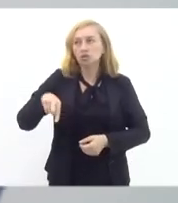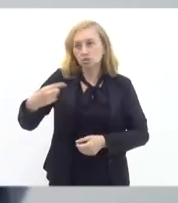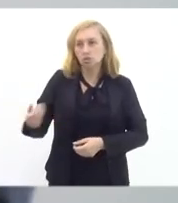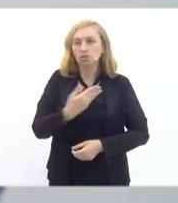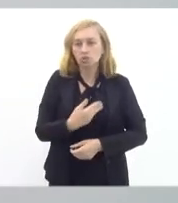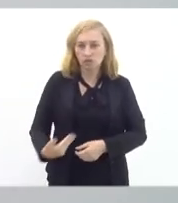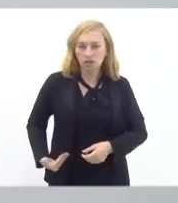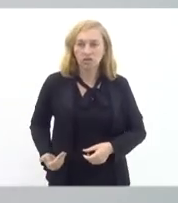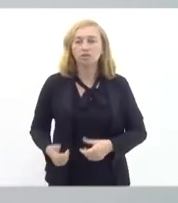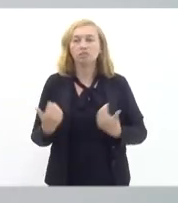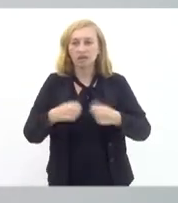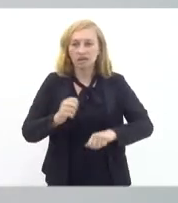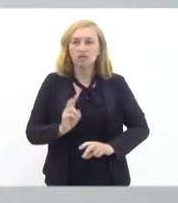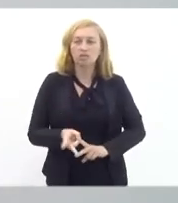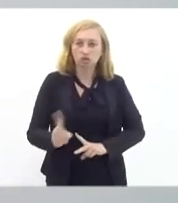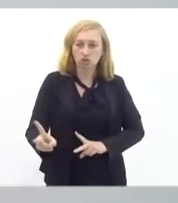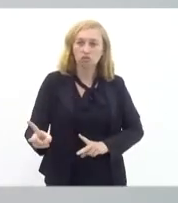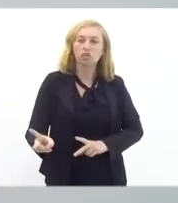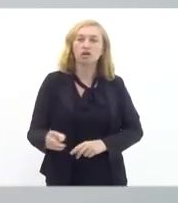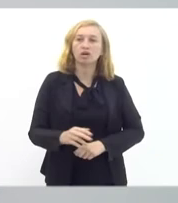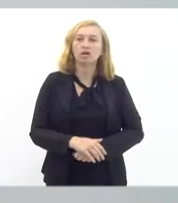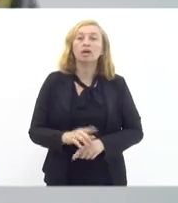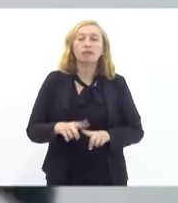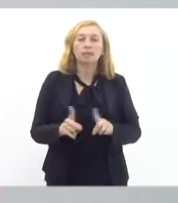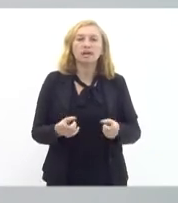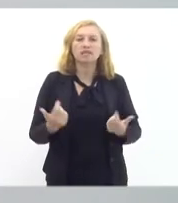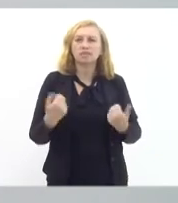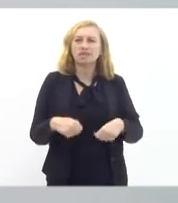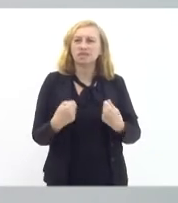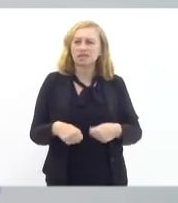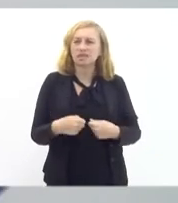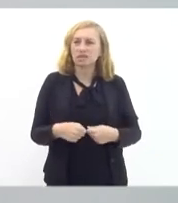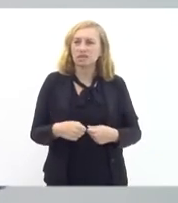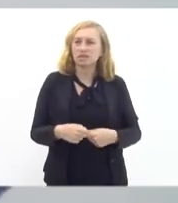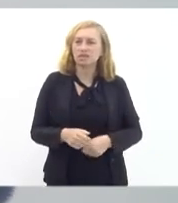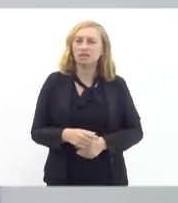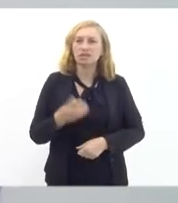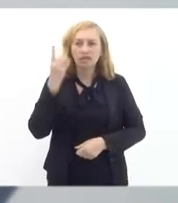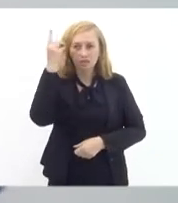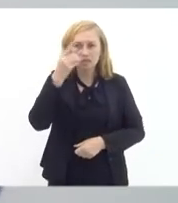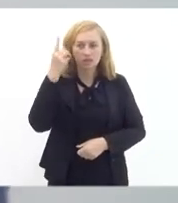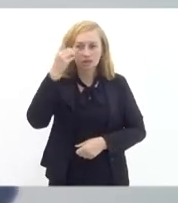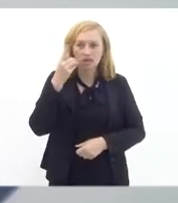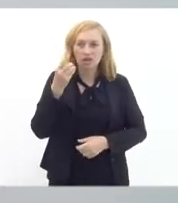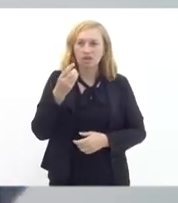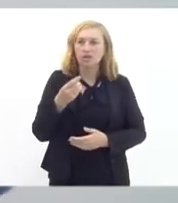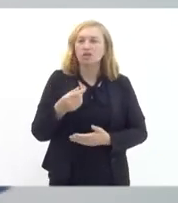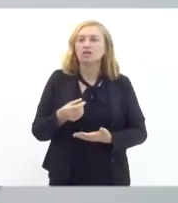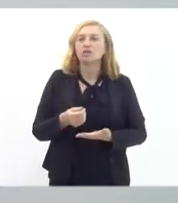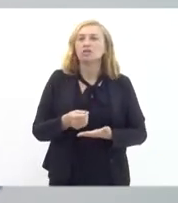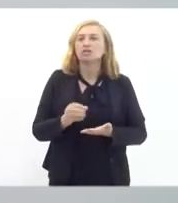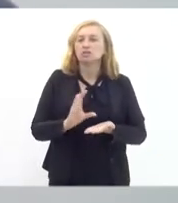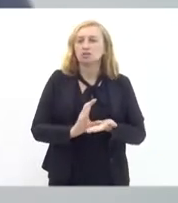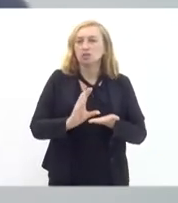tem que se comprometer em continuar com o programa. Mas tem que se colocar, deputado, na rubrica do orçamento